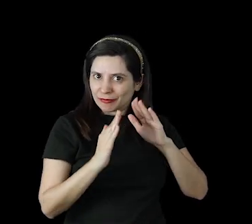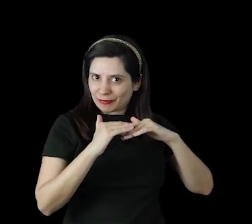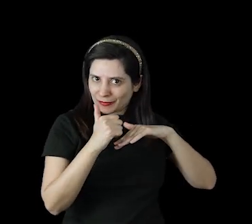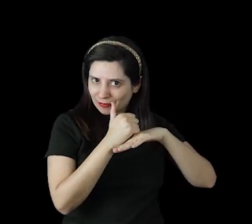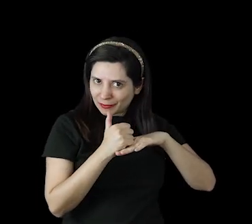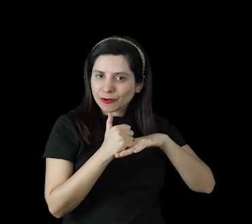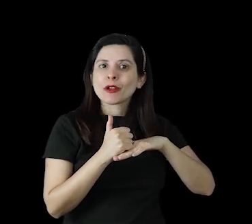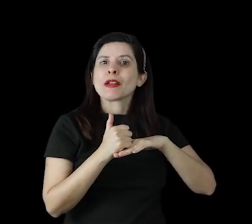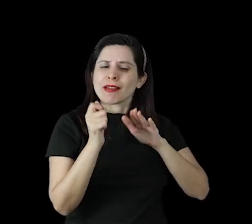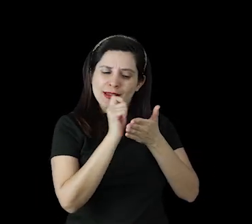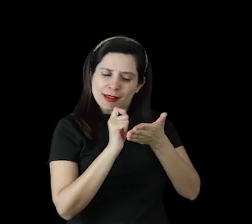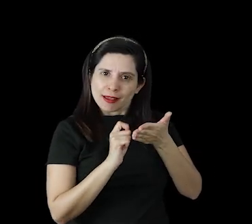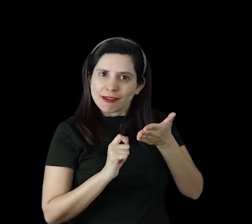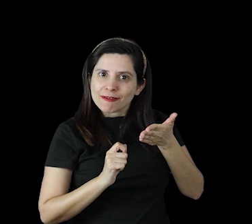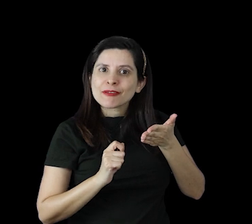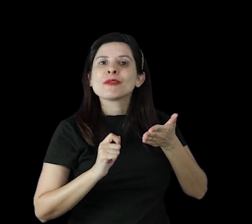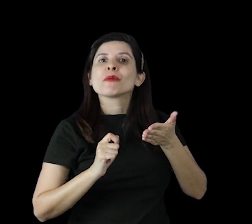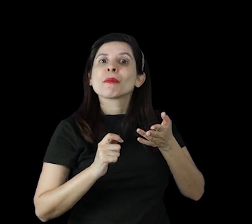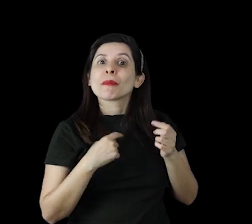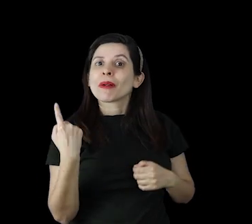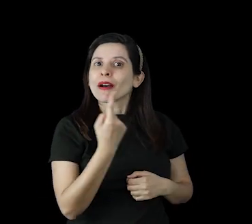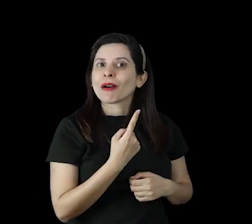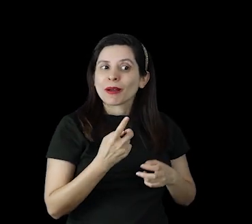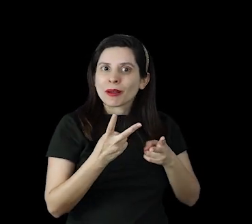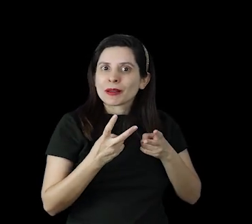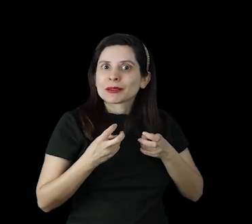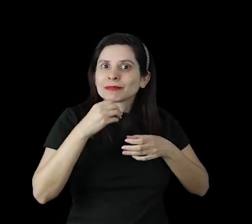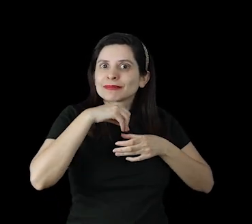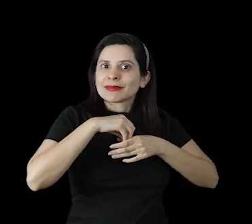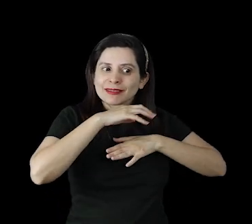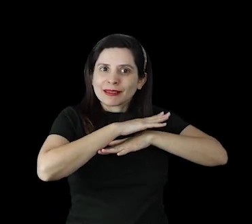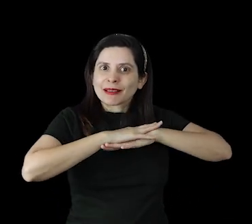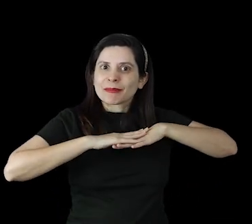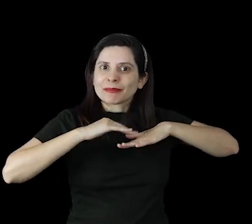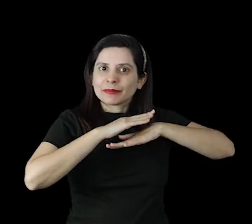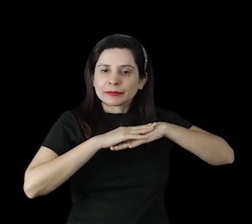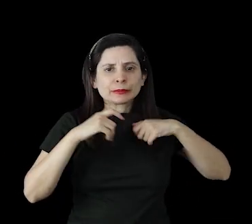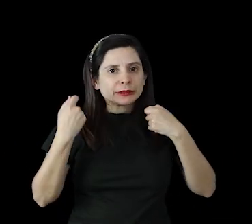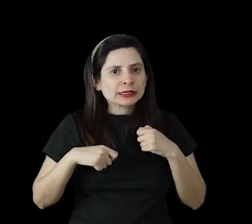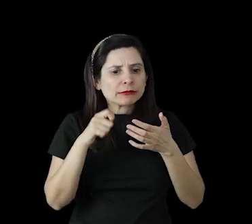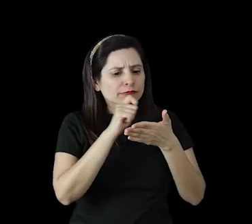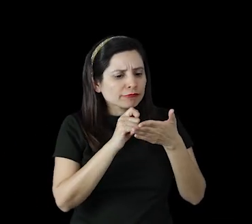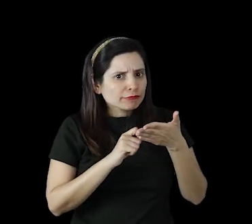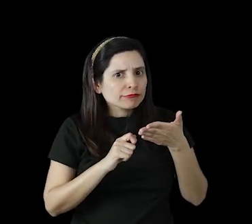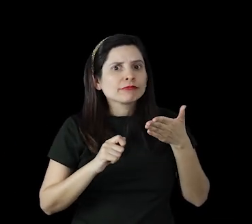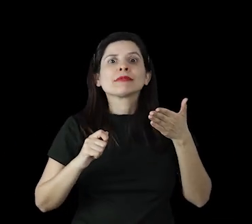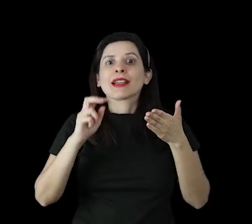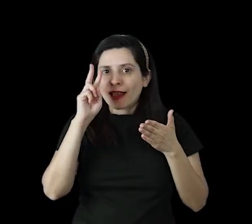pele, né? Então, a gente sempre tem que construir razões para as